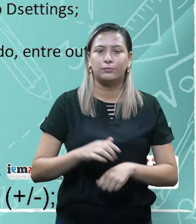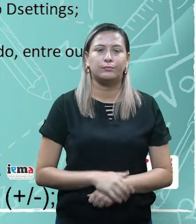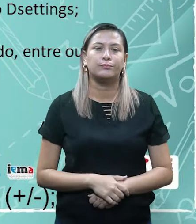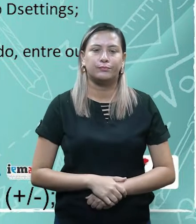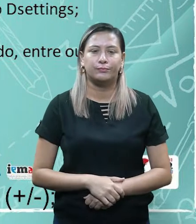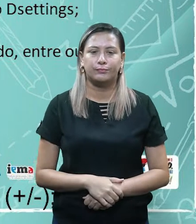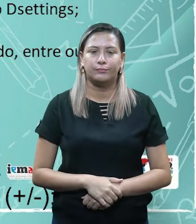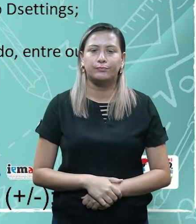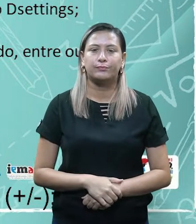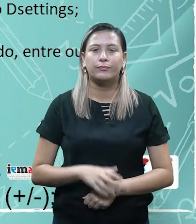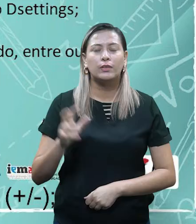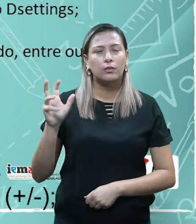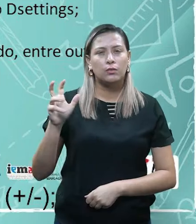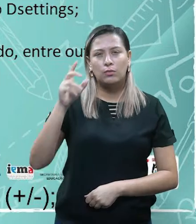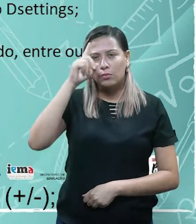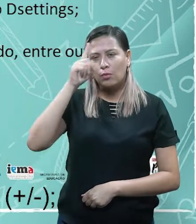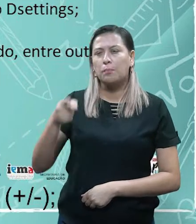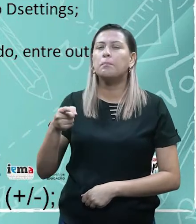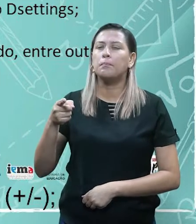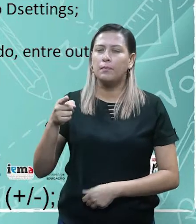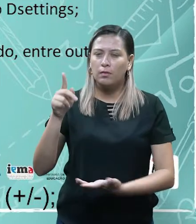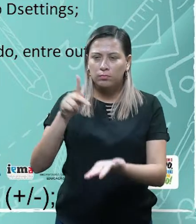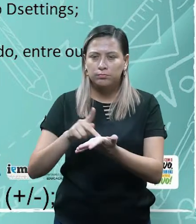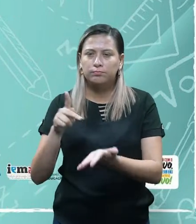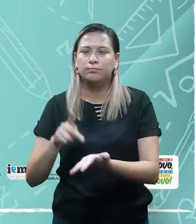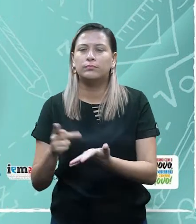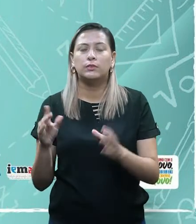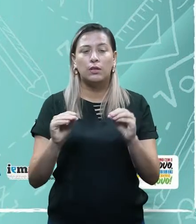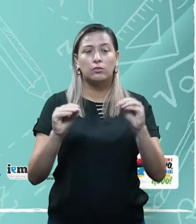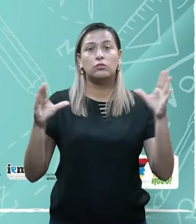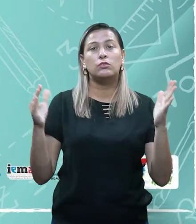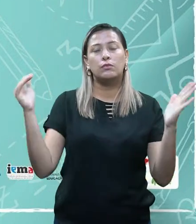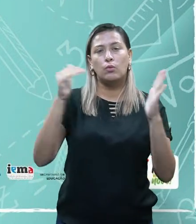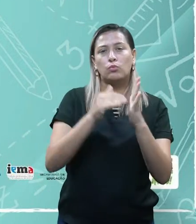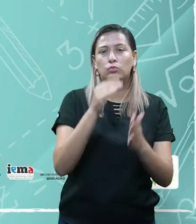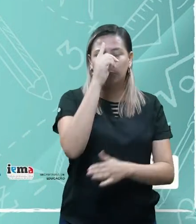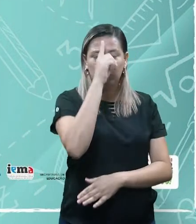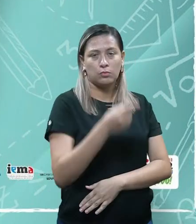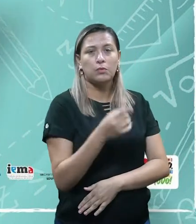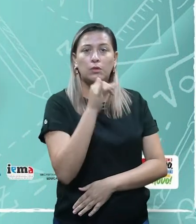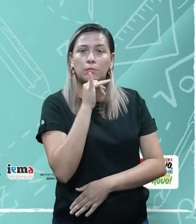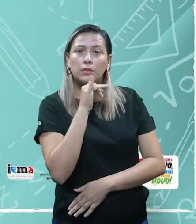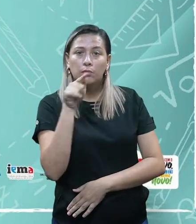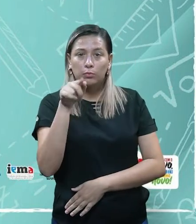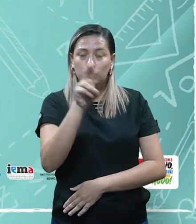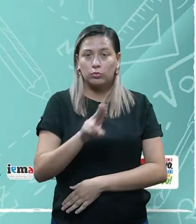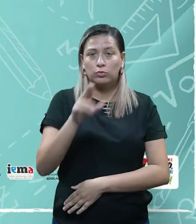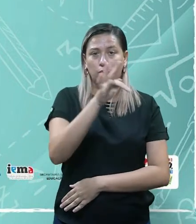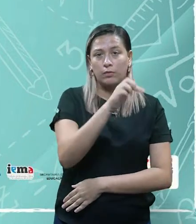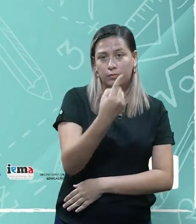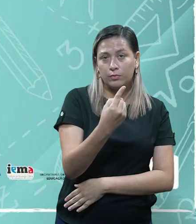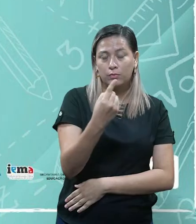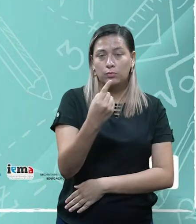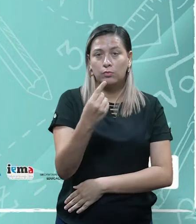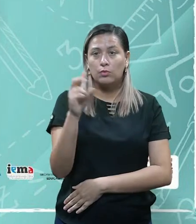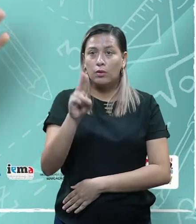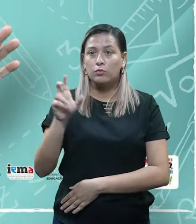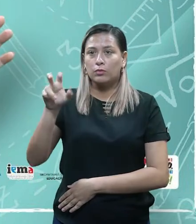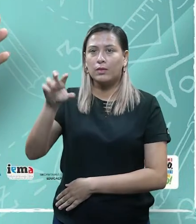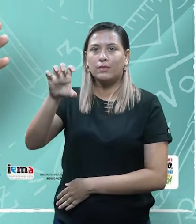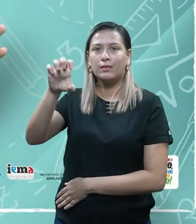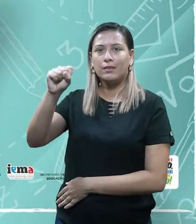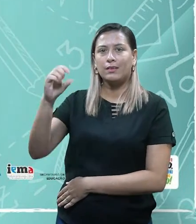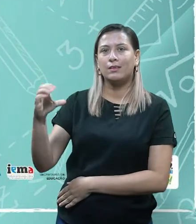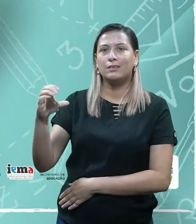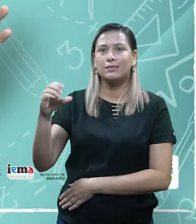dos comandos, ativa o último comando, por exemplo, tu usou o F1, tu deu um ESC, saiu, ele entendeu que você não vai